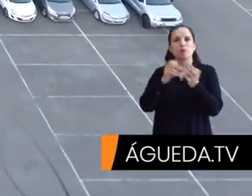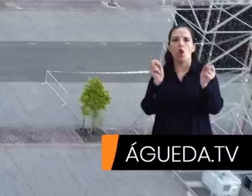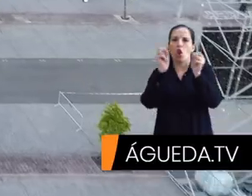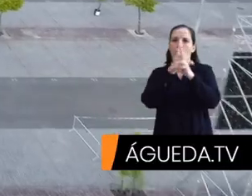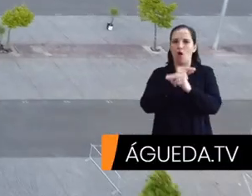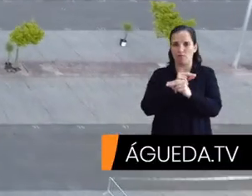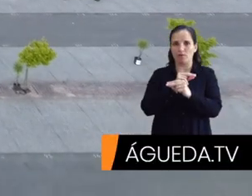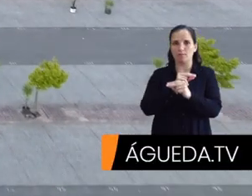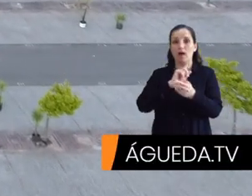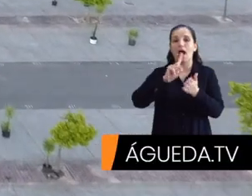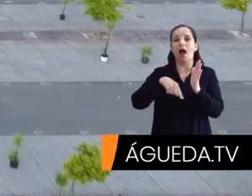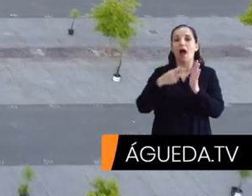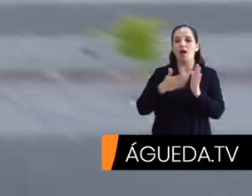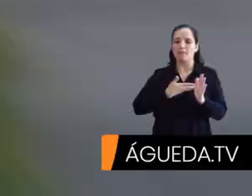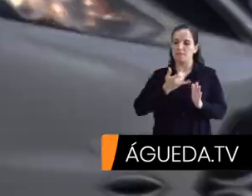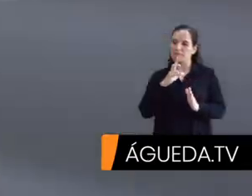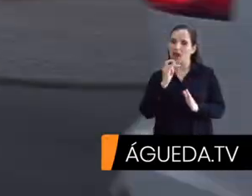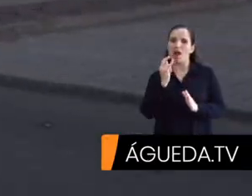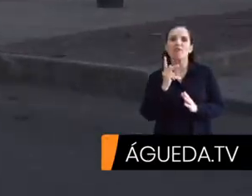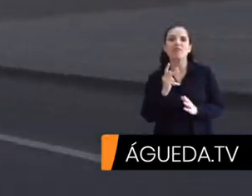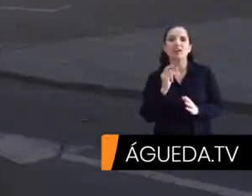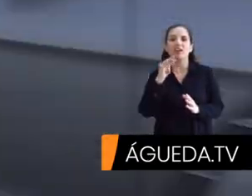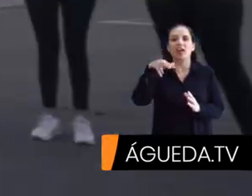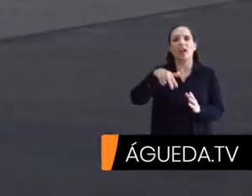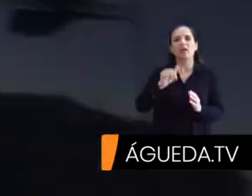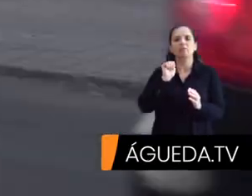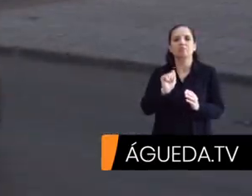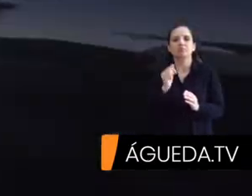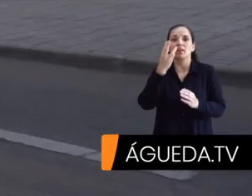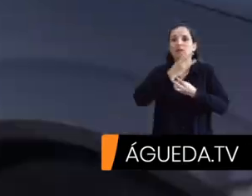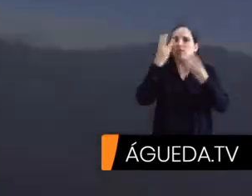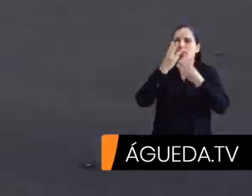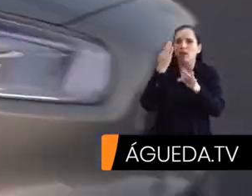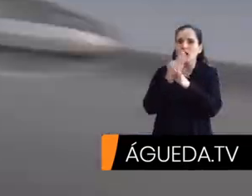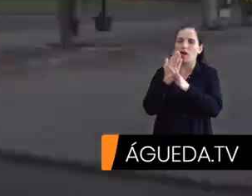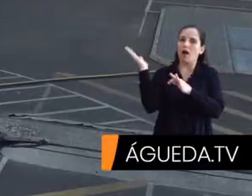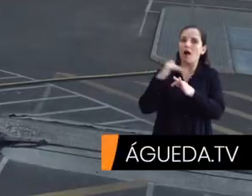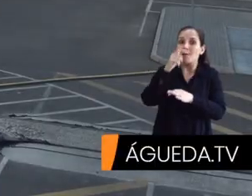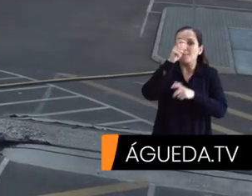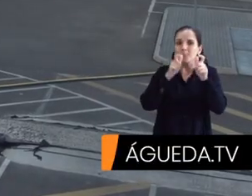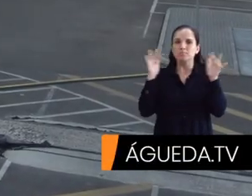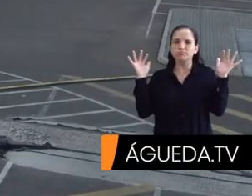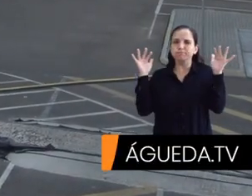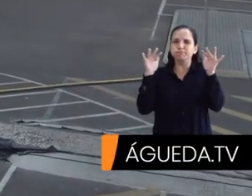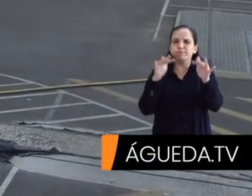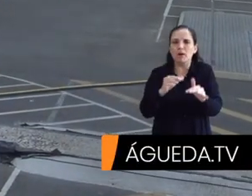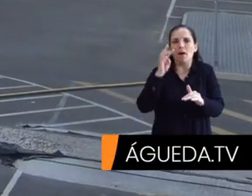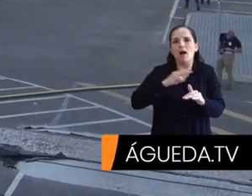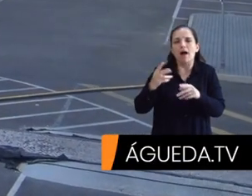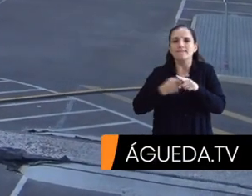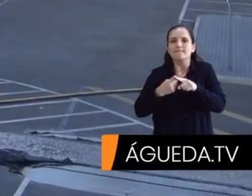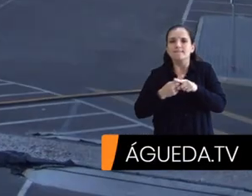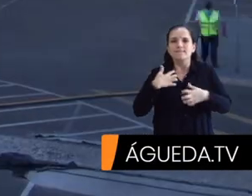reinventar. Agda Drive-In foi assim o nome dado a um evento de 3 dias que trouxe à cidade de Agda milhares de